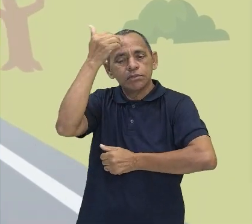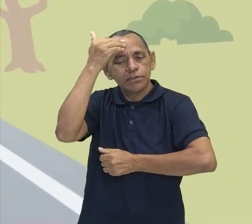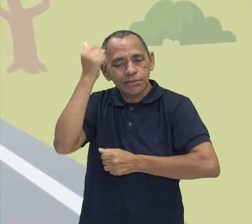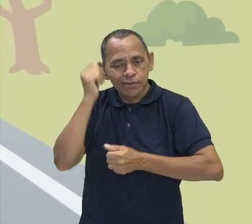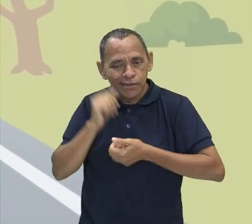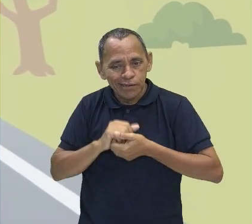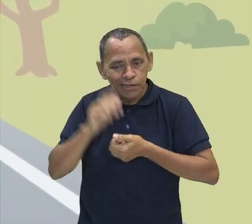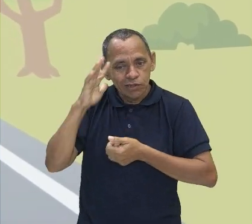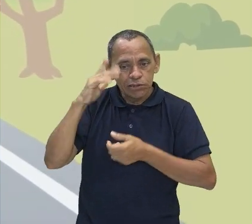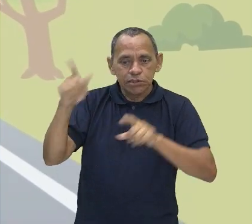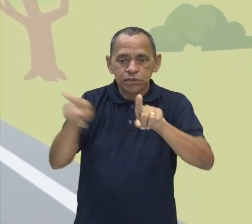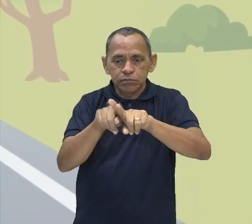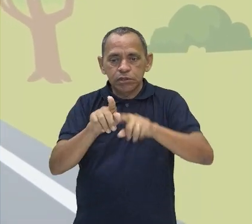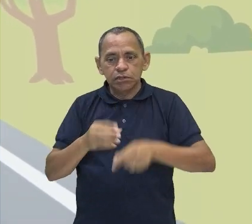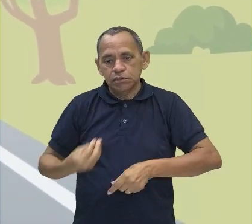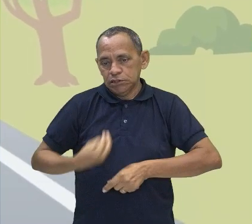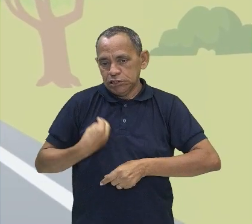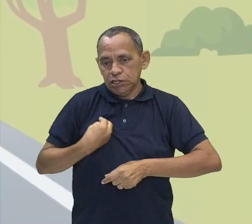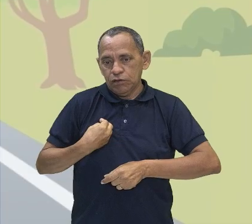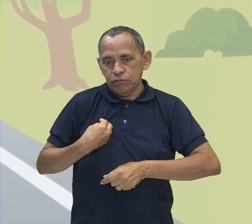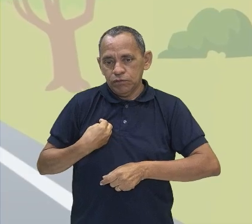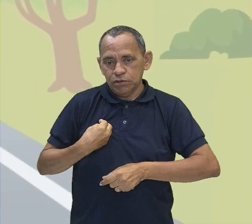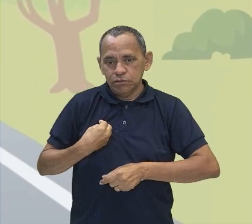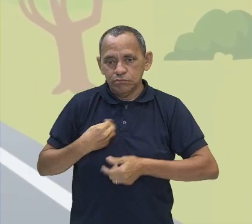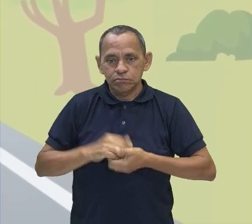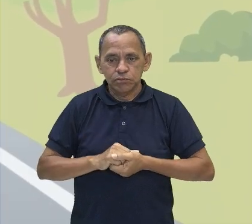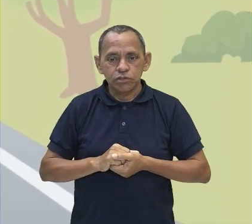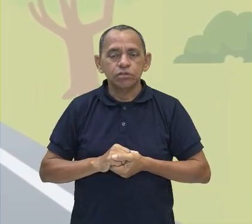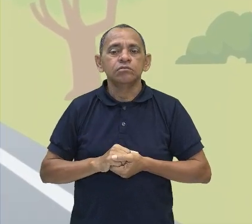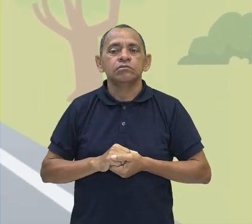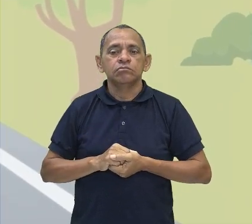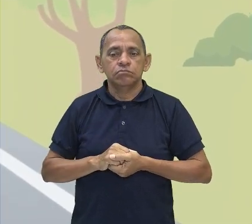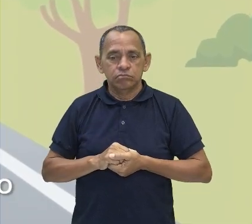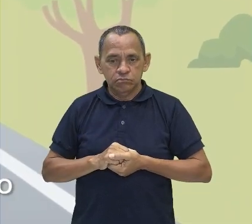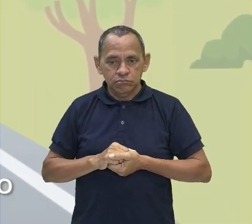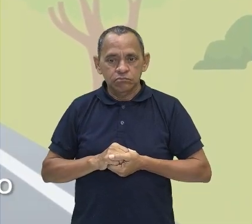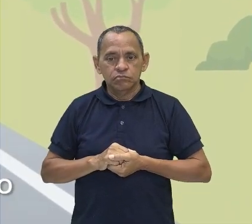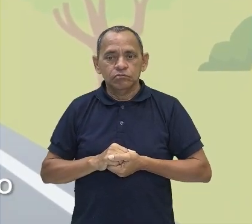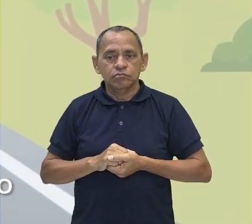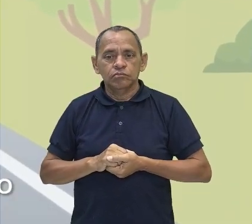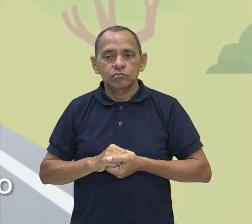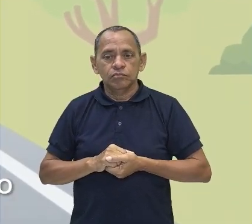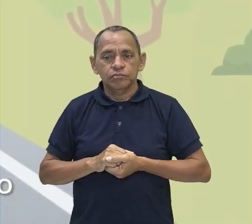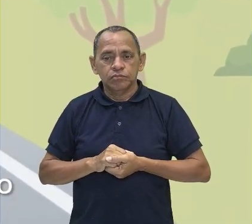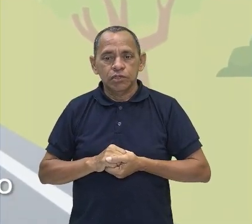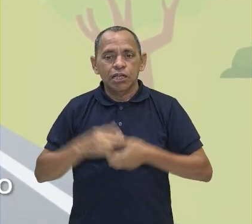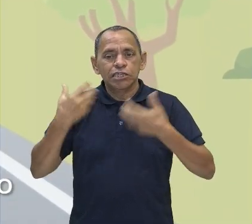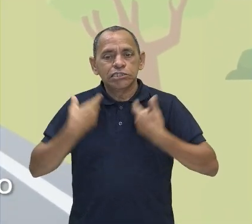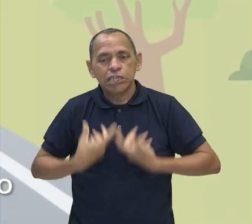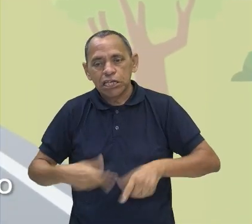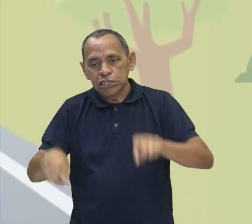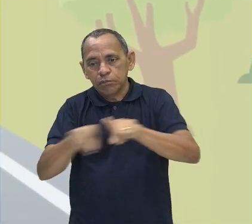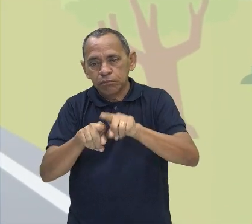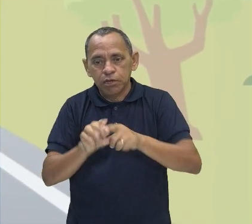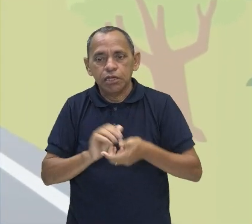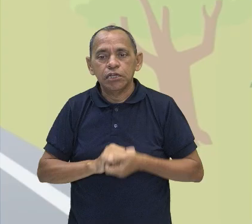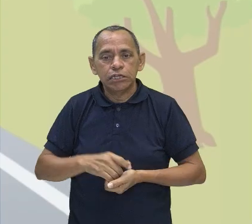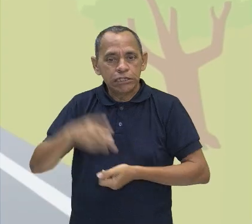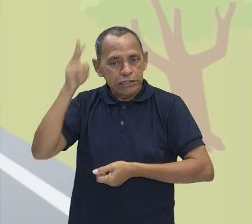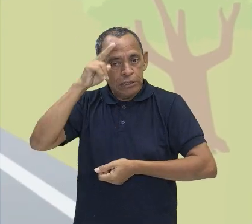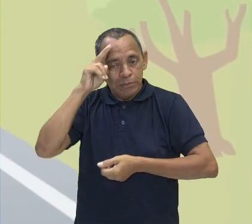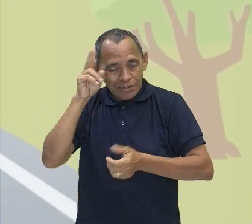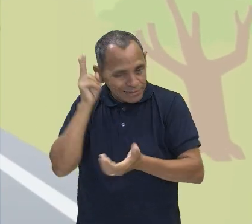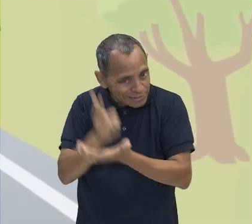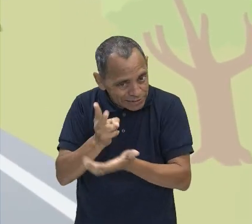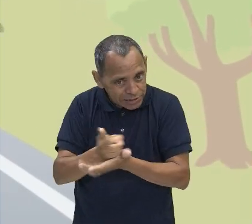acontecimento na vida de minhas retinas tão fatigadas. Nunca me esquecerei que no meio do caminho tinha